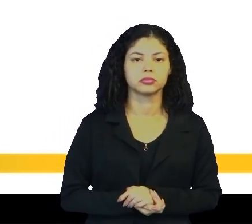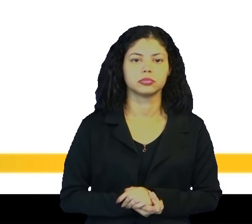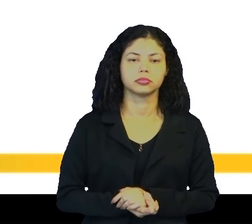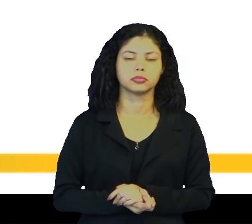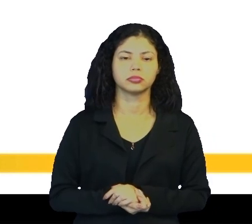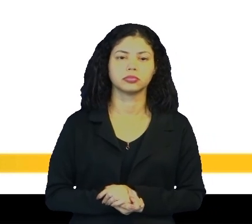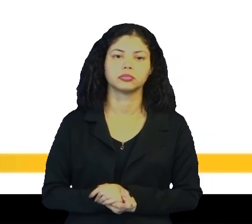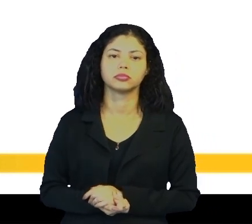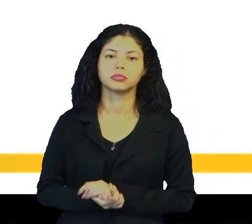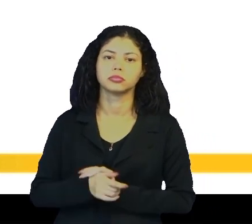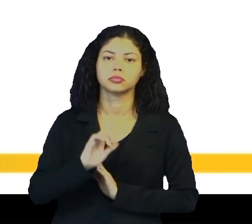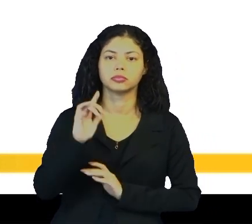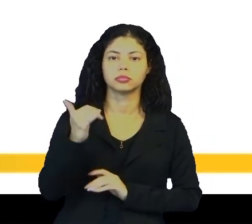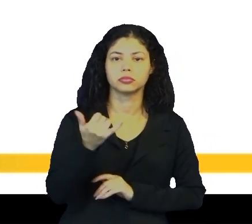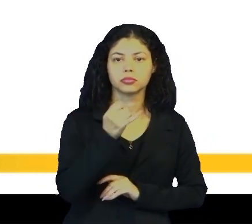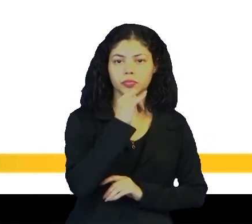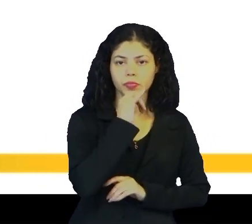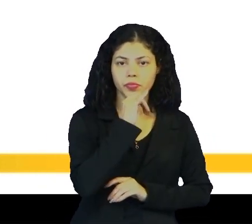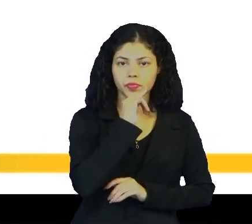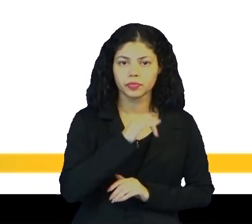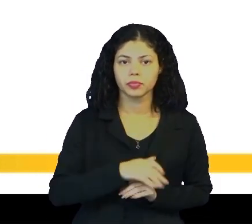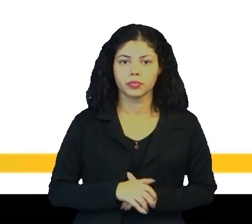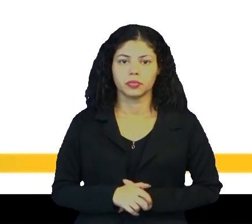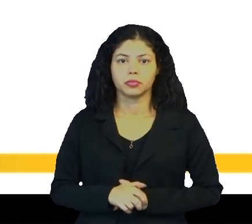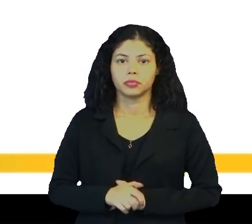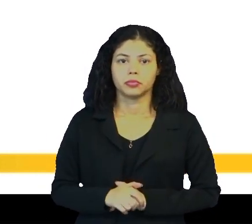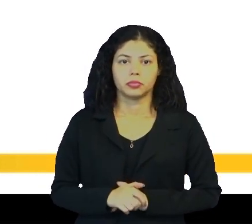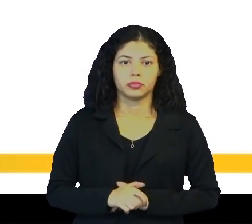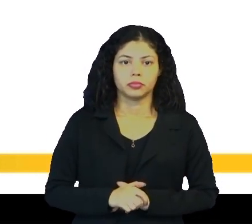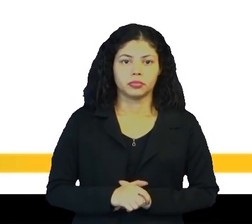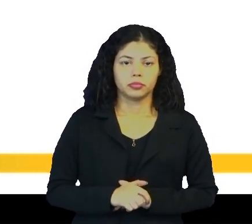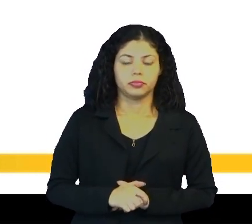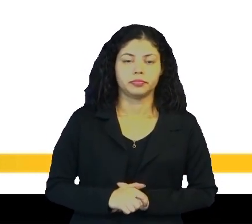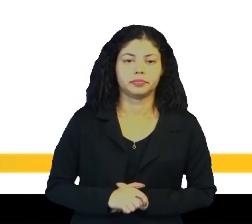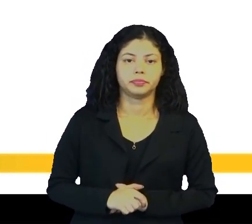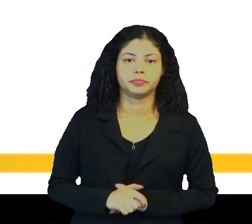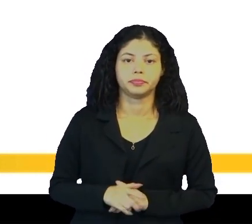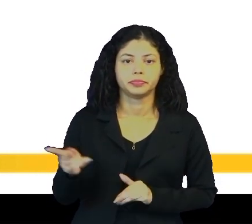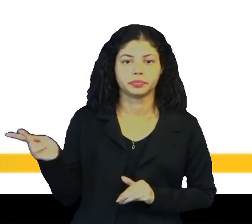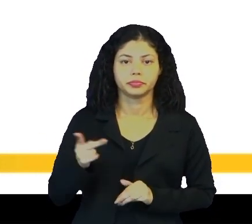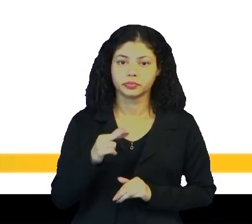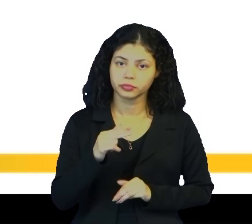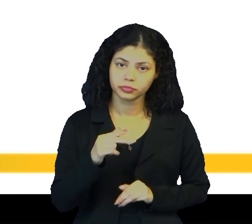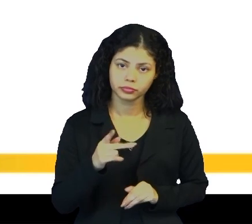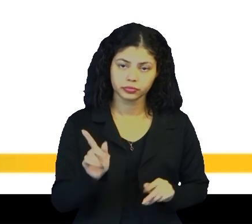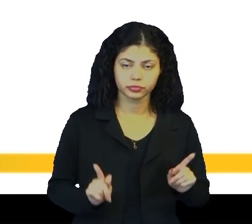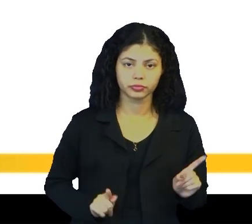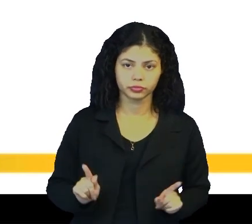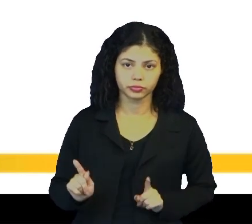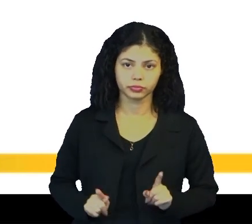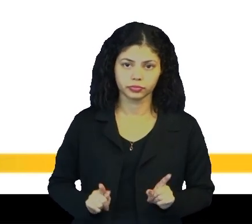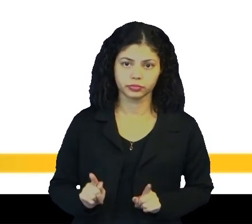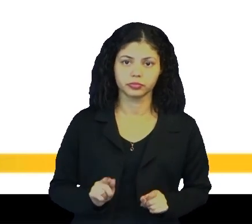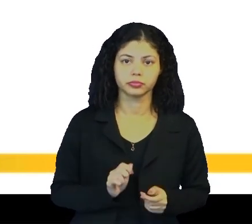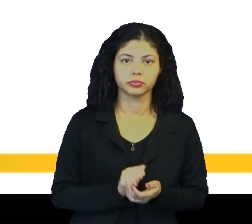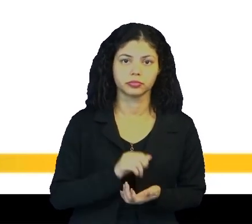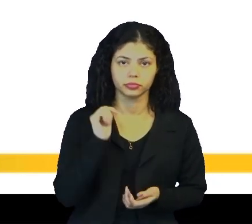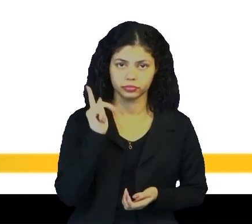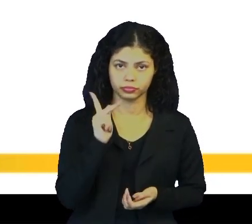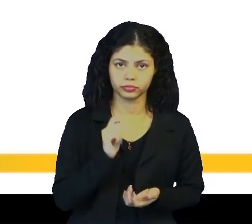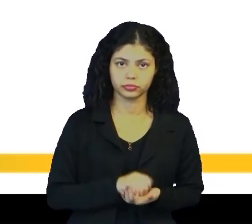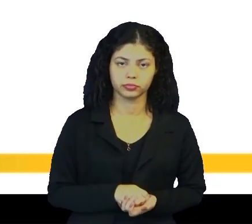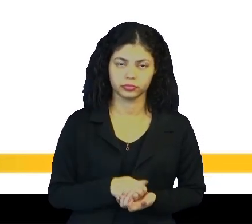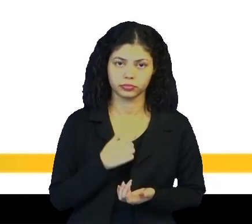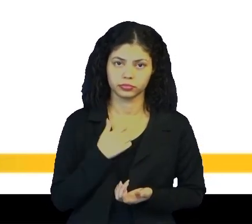O próximo exemplo nós temos, are they brothers or cousins? Eles são irmãos ou primos, ok? Aí,